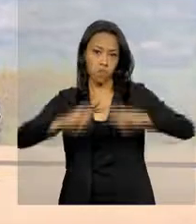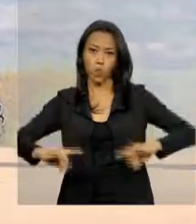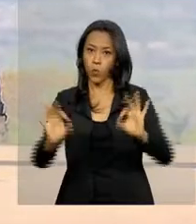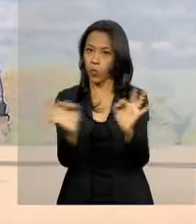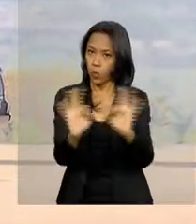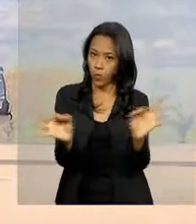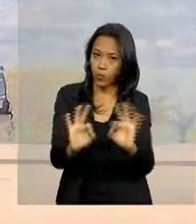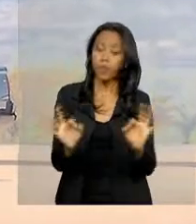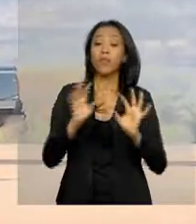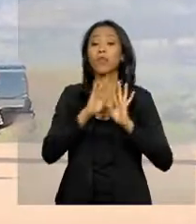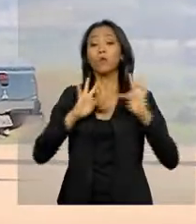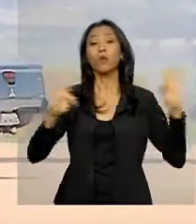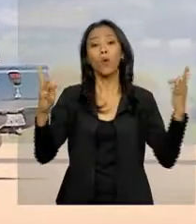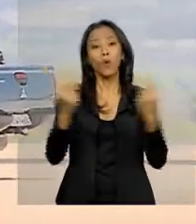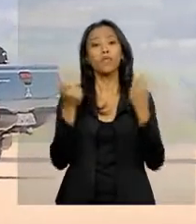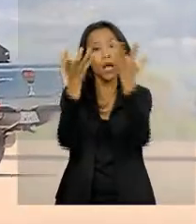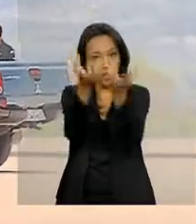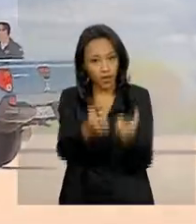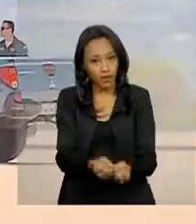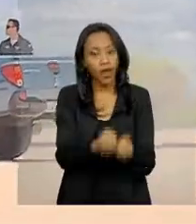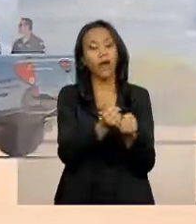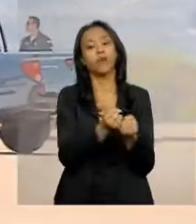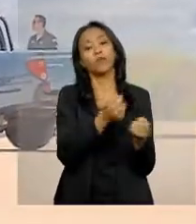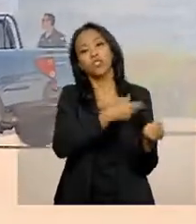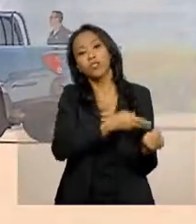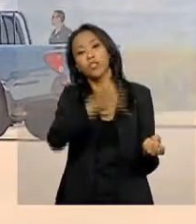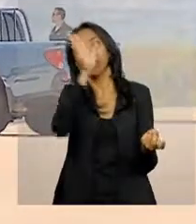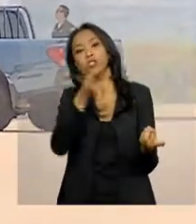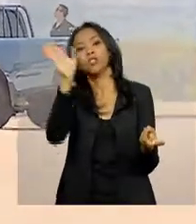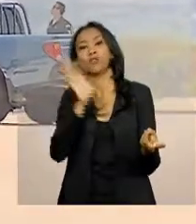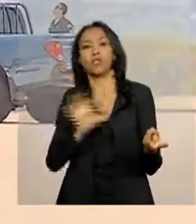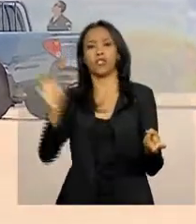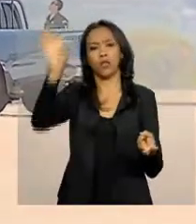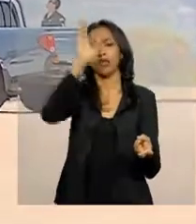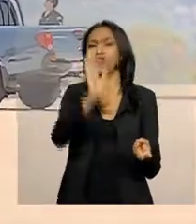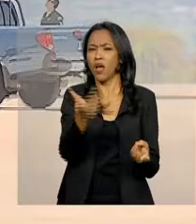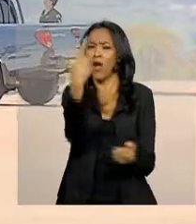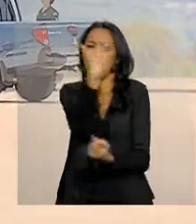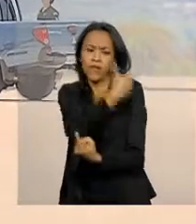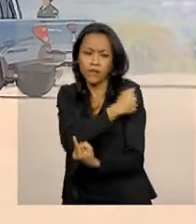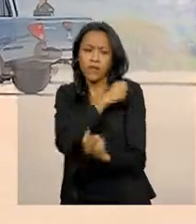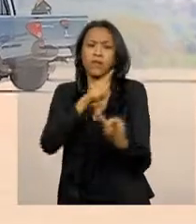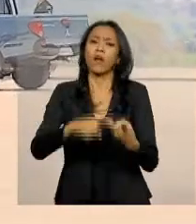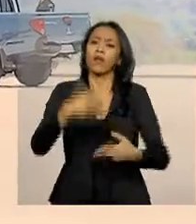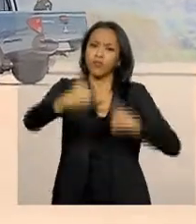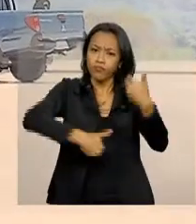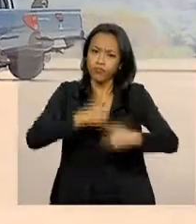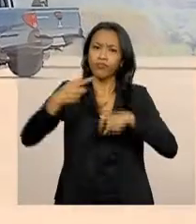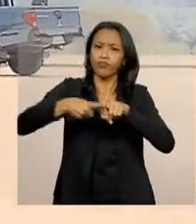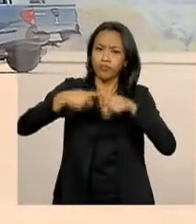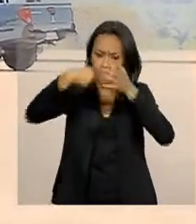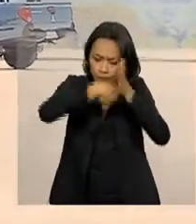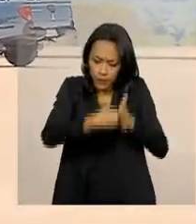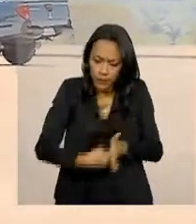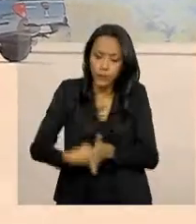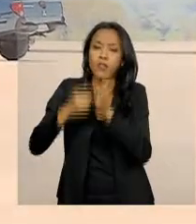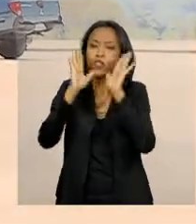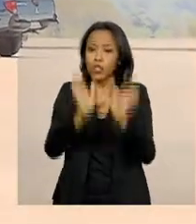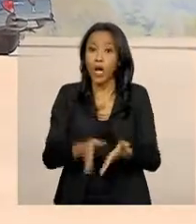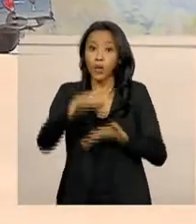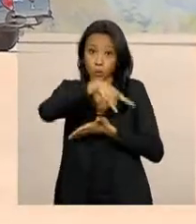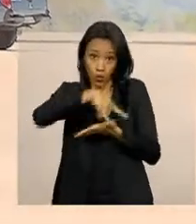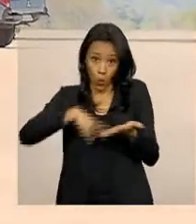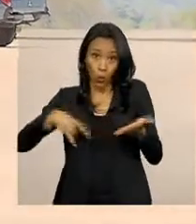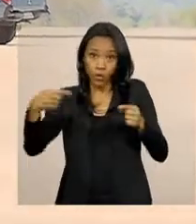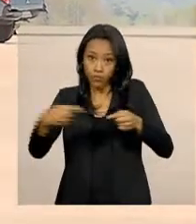os imigrantes que aceitaram participar do processo de interiorização foram vacinados, fizeram exames de saúde e estão com a documentação em